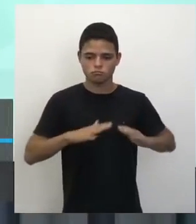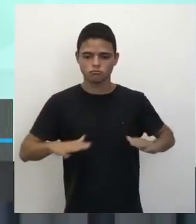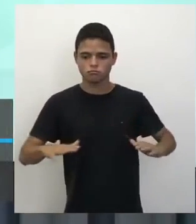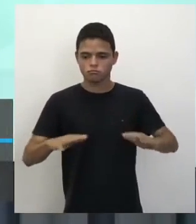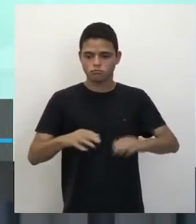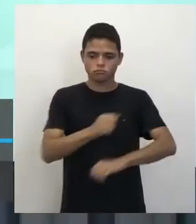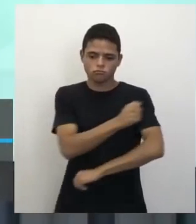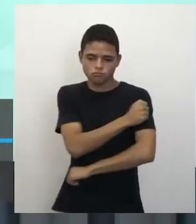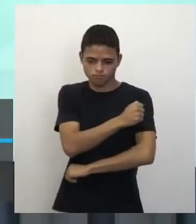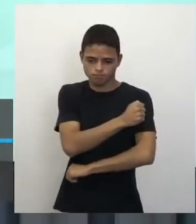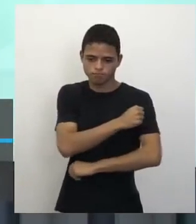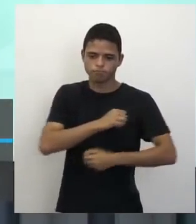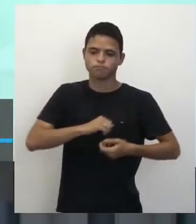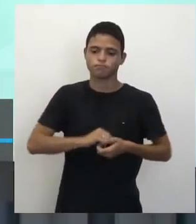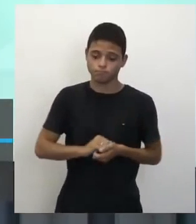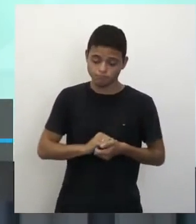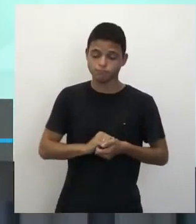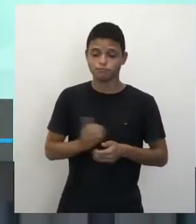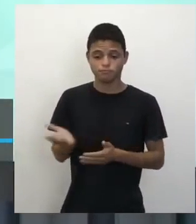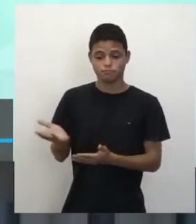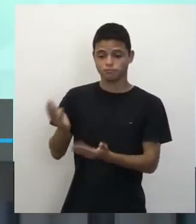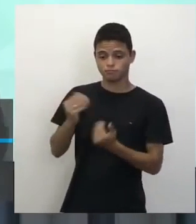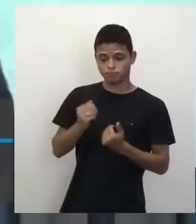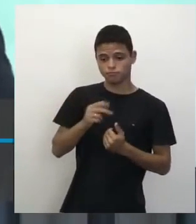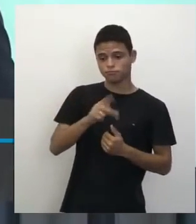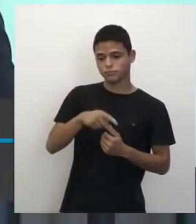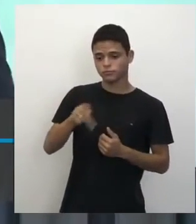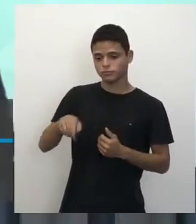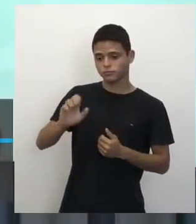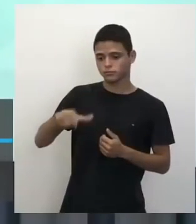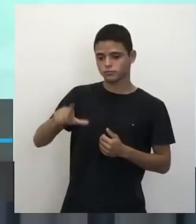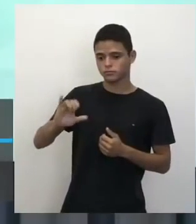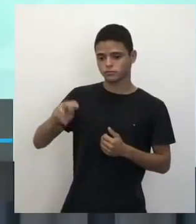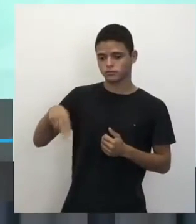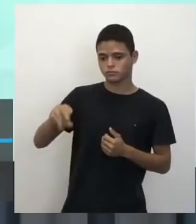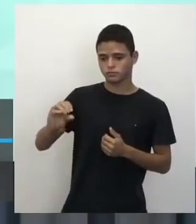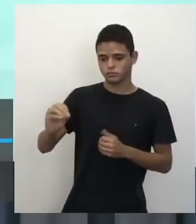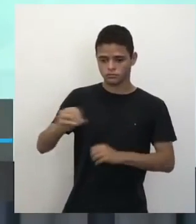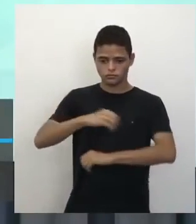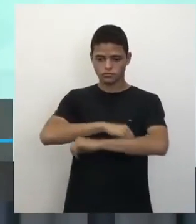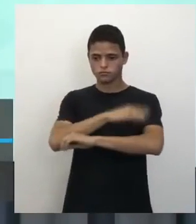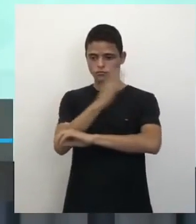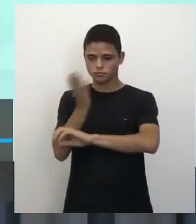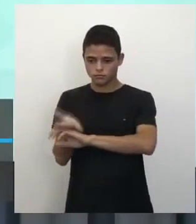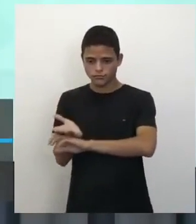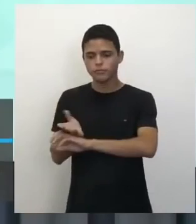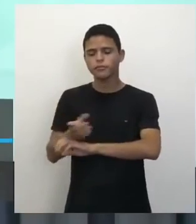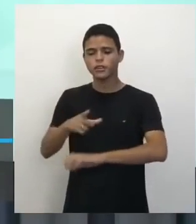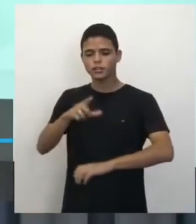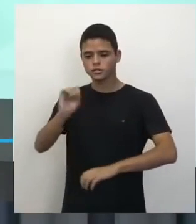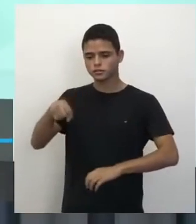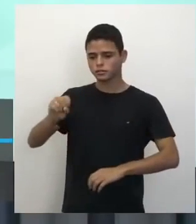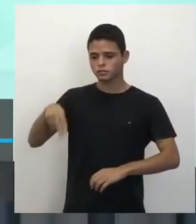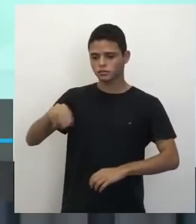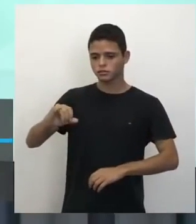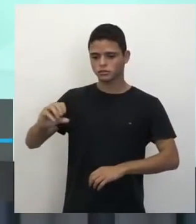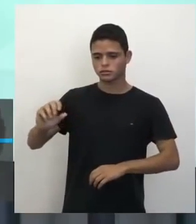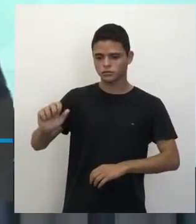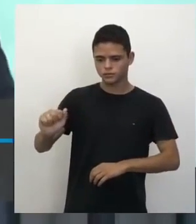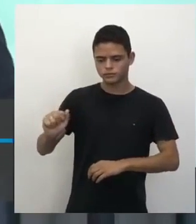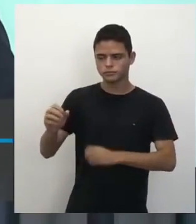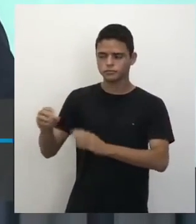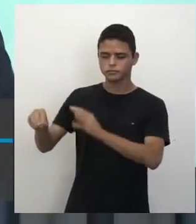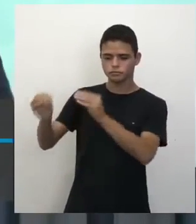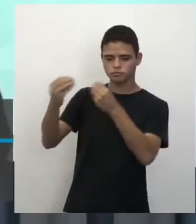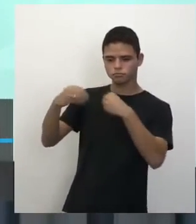os estudantes. Vamos lá, professor Hélio, da Escola de Tempo Integral Sônia de Mogi Guaçu. Ele traz